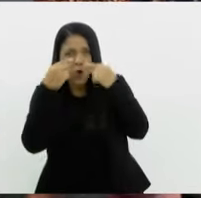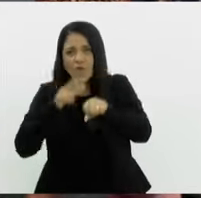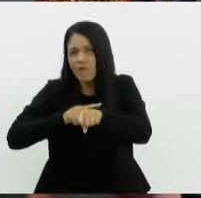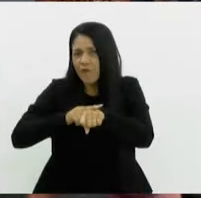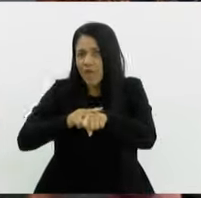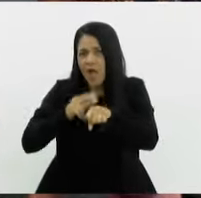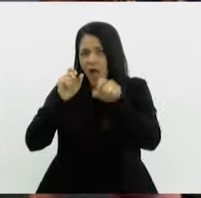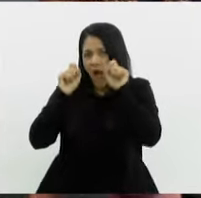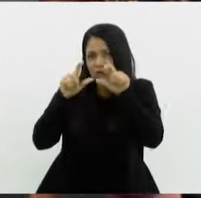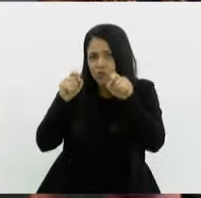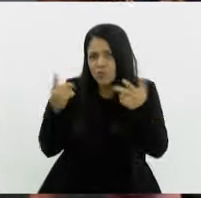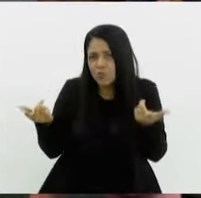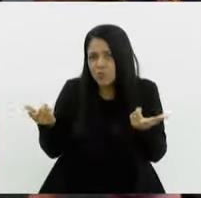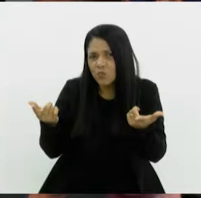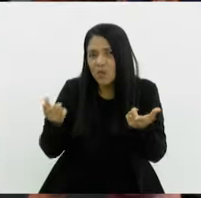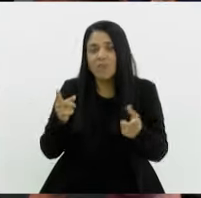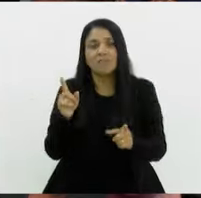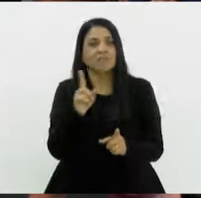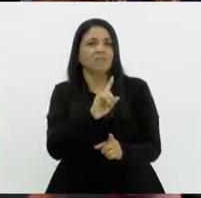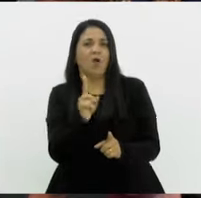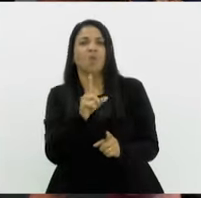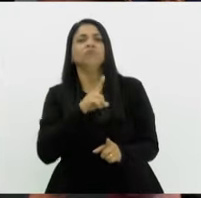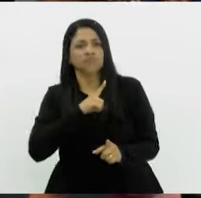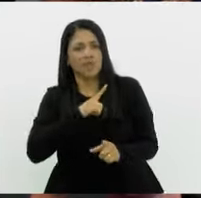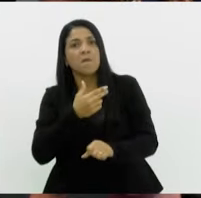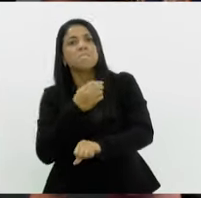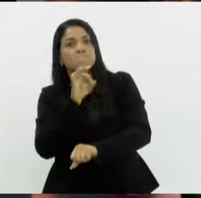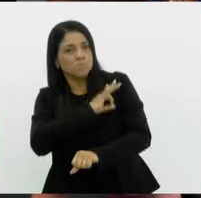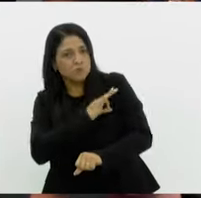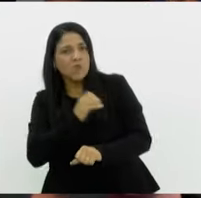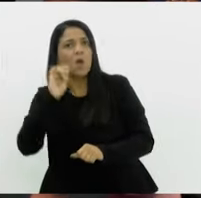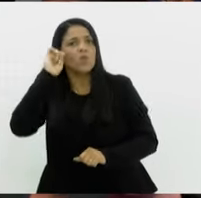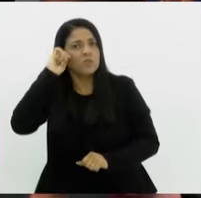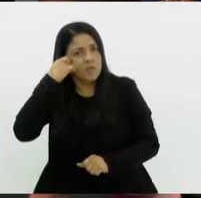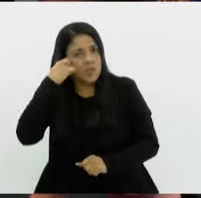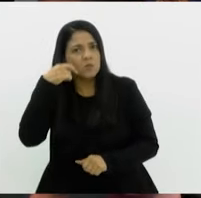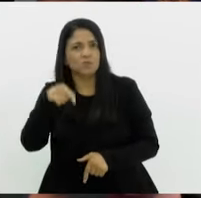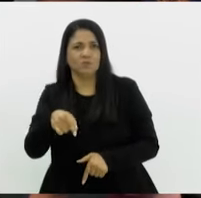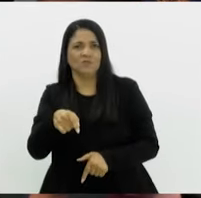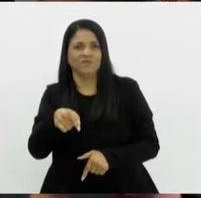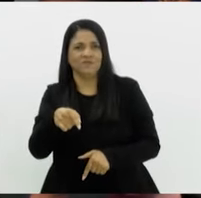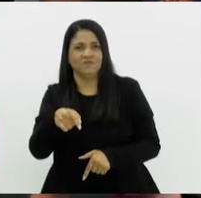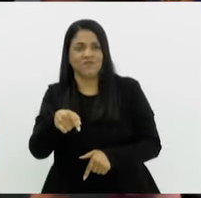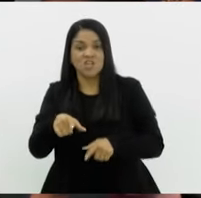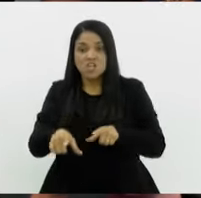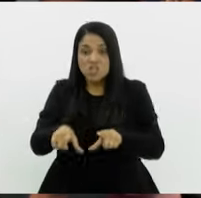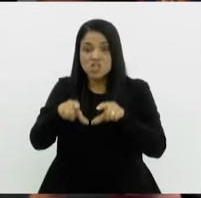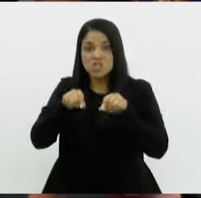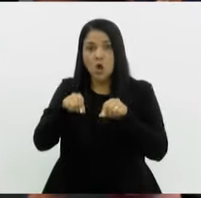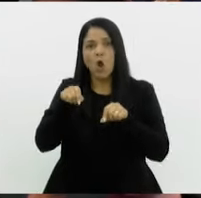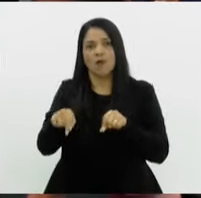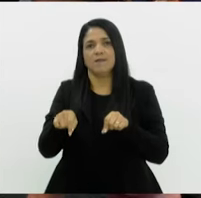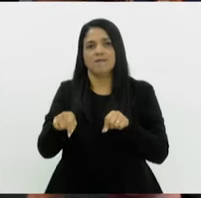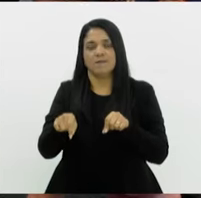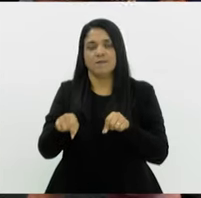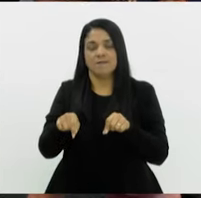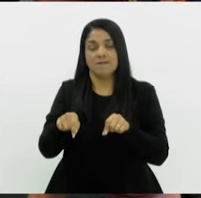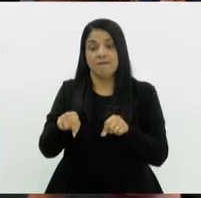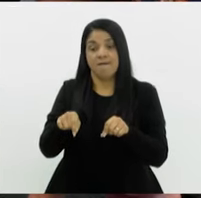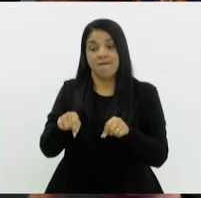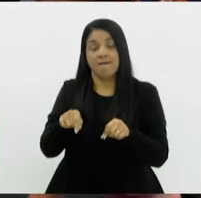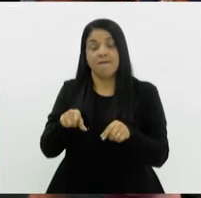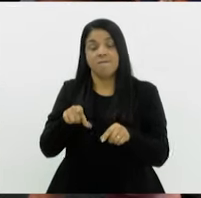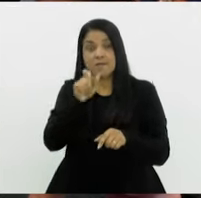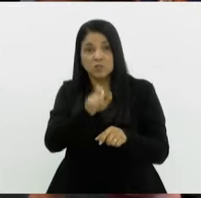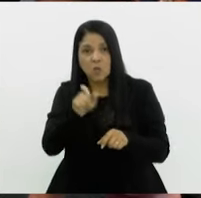azuis? Não, são negros também. Mas são eles que escolhem o lado errado, o lado mal. O